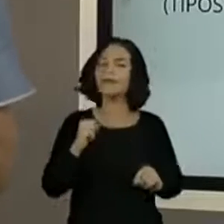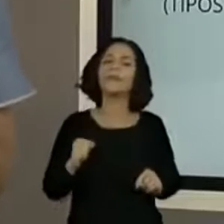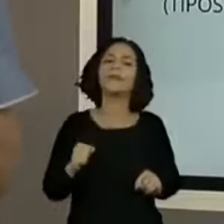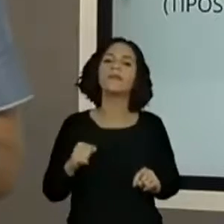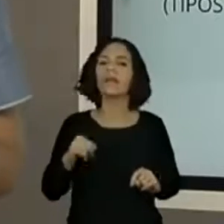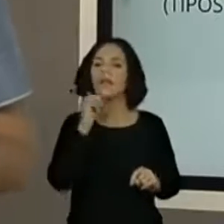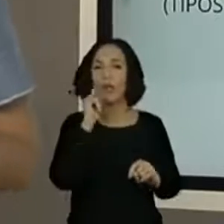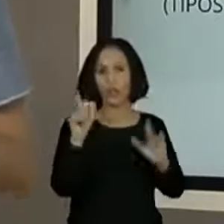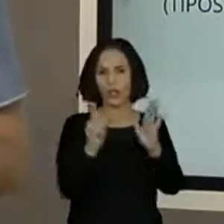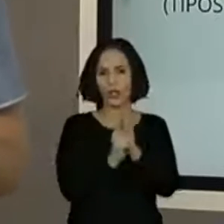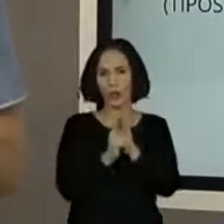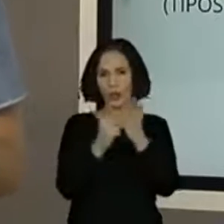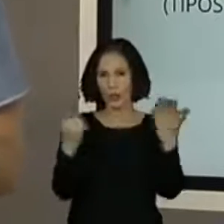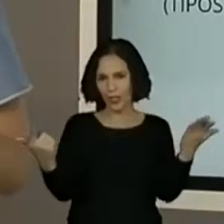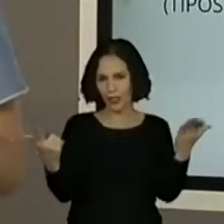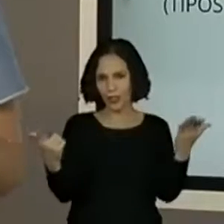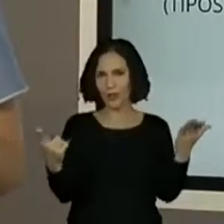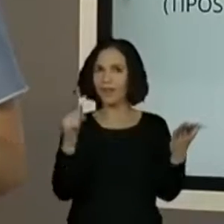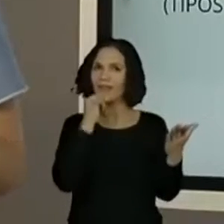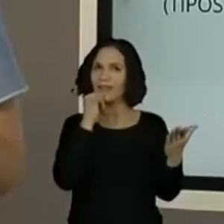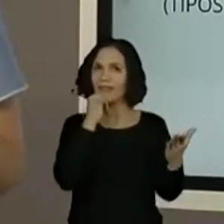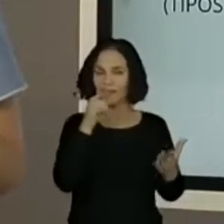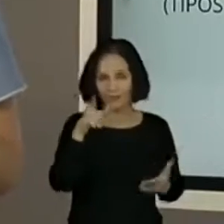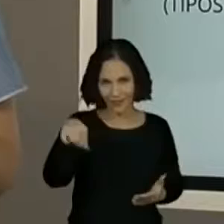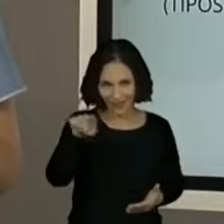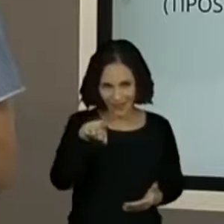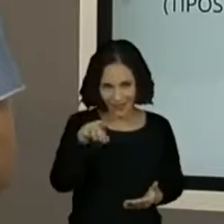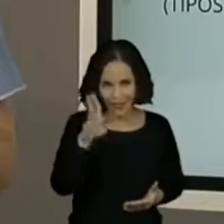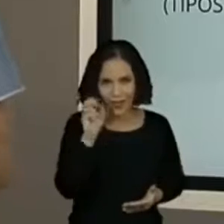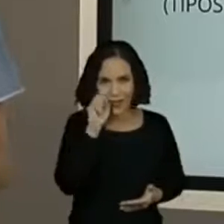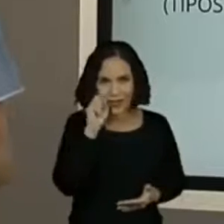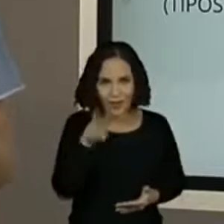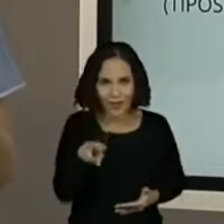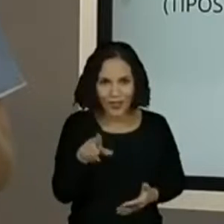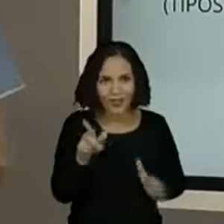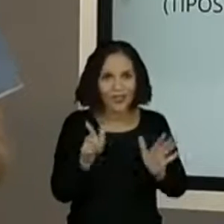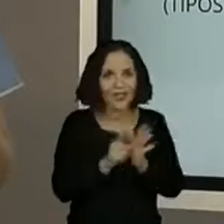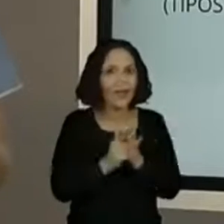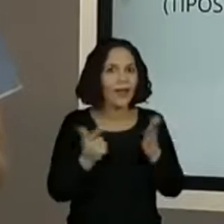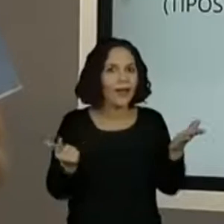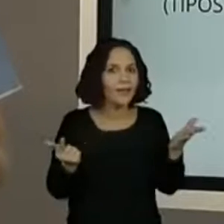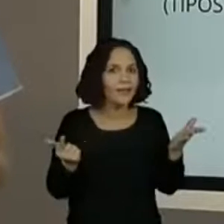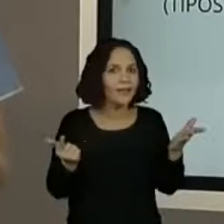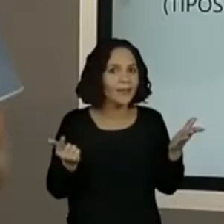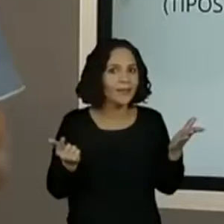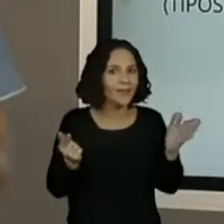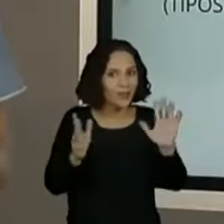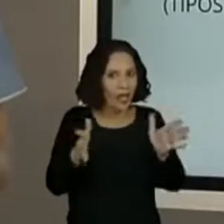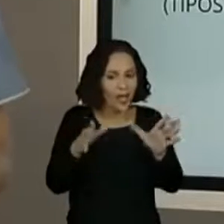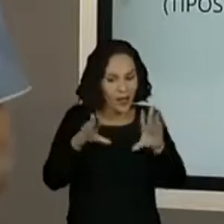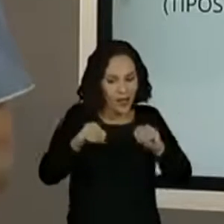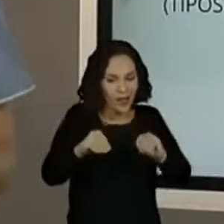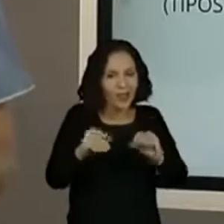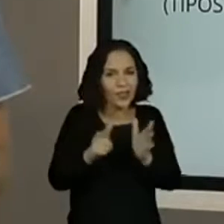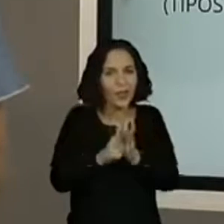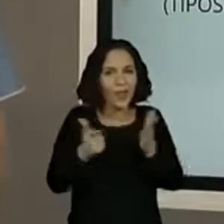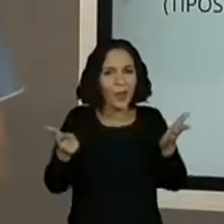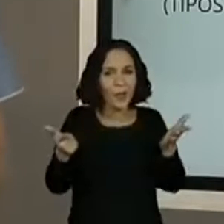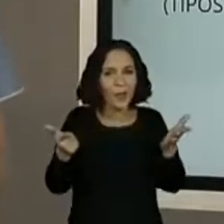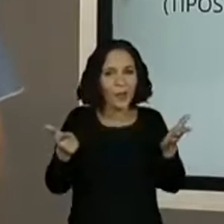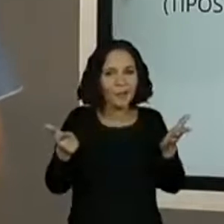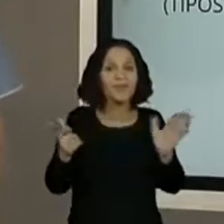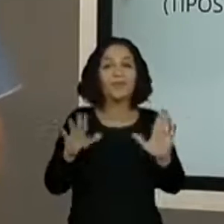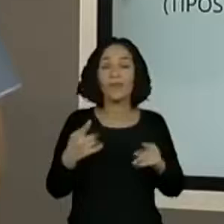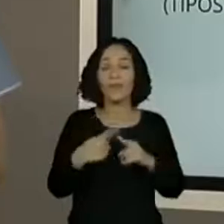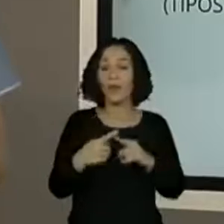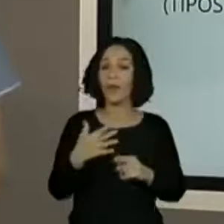uma folha de jornal, pequenos e pequenas, será que vocês já tiveram a oportunidade de ter um jornal em mão? Em mãos, porque a